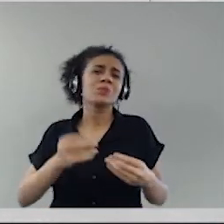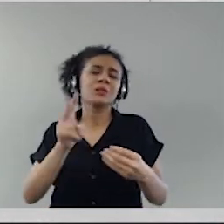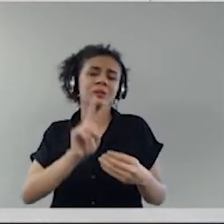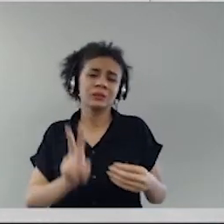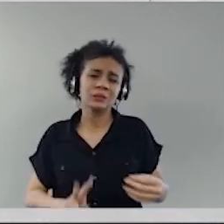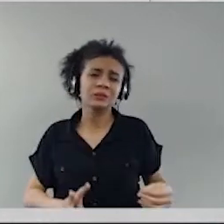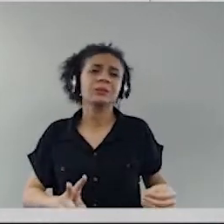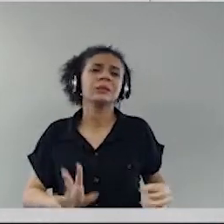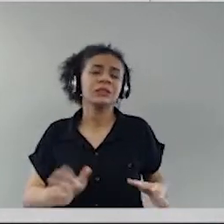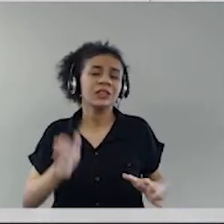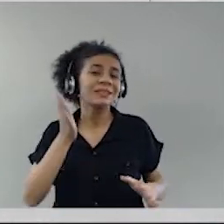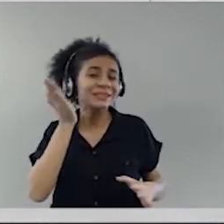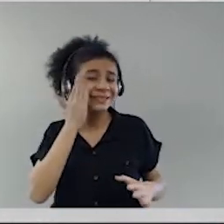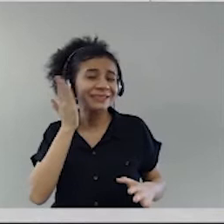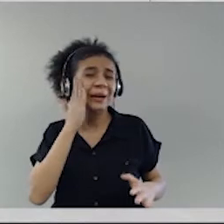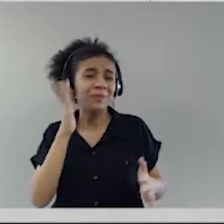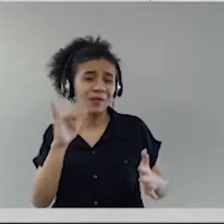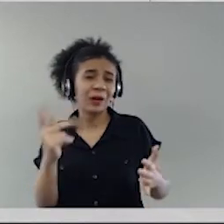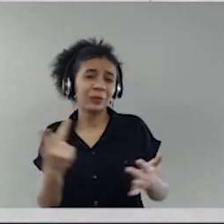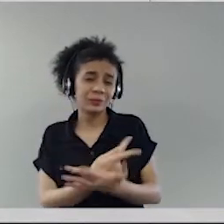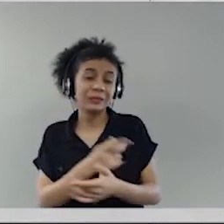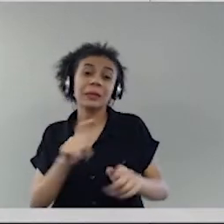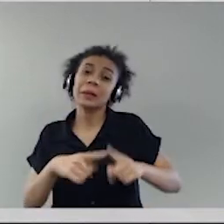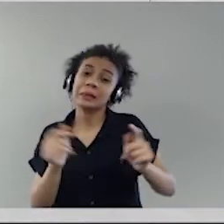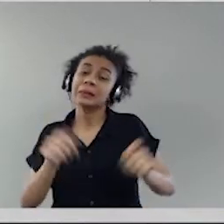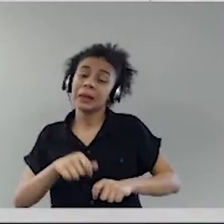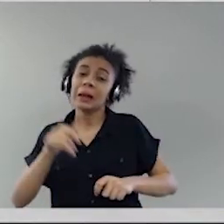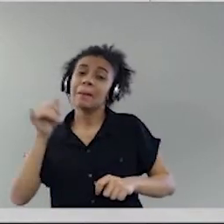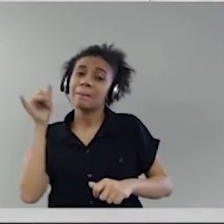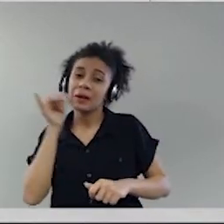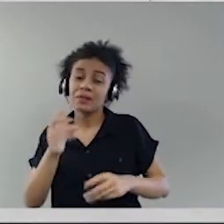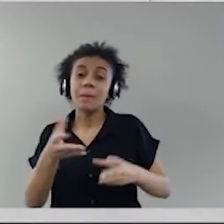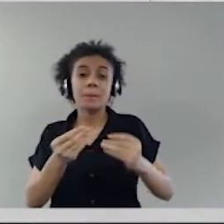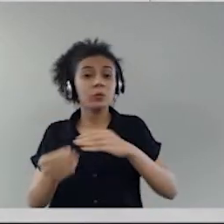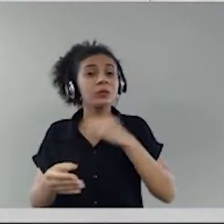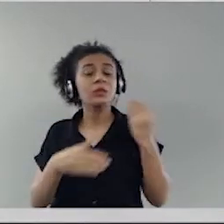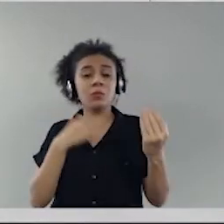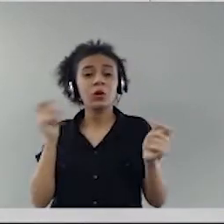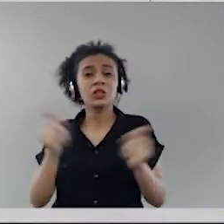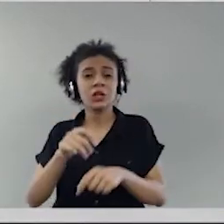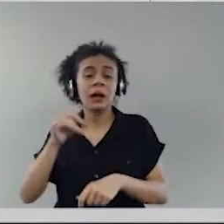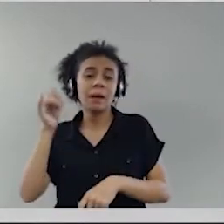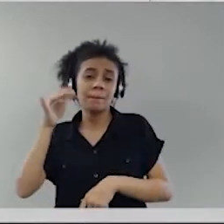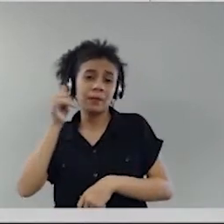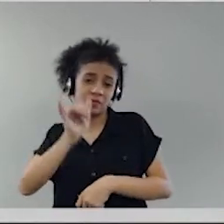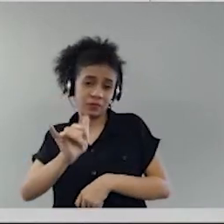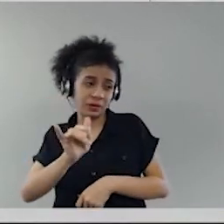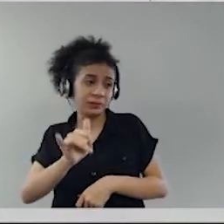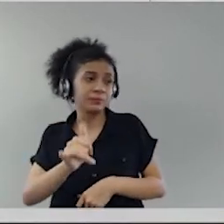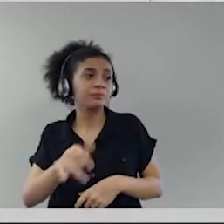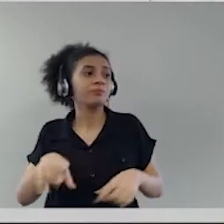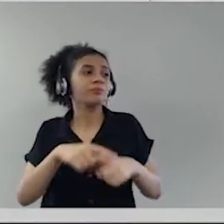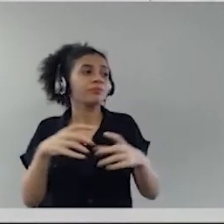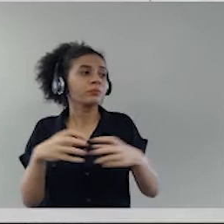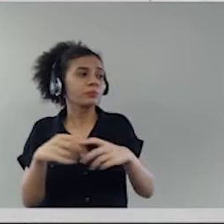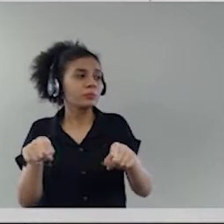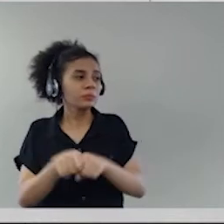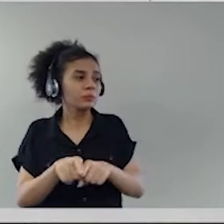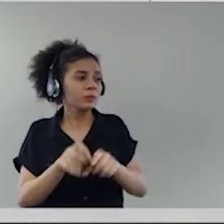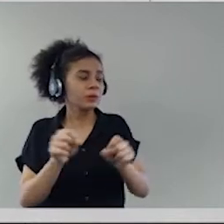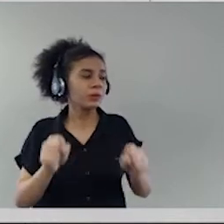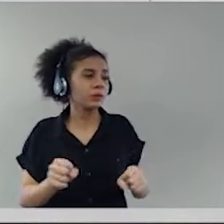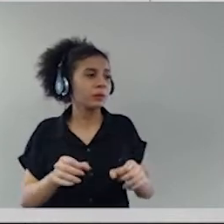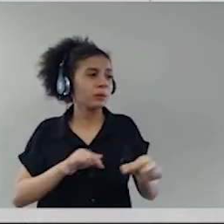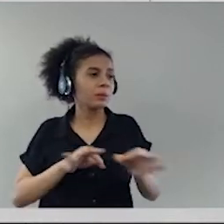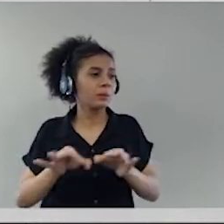vezes, previsíveis e evitáveis. Muitas mortes também. Os componentes centrais da cadeia de uma preparação